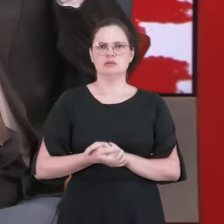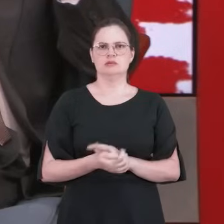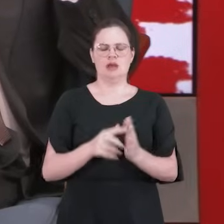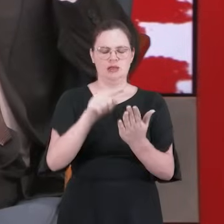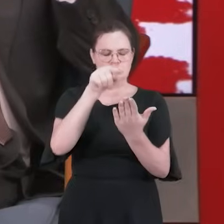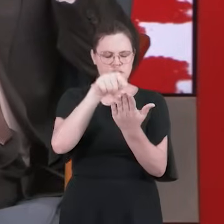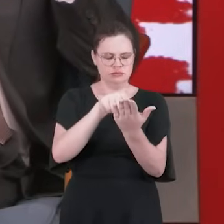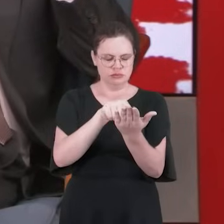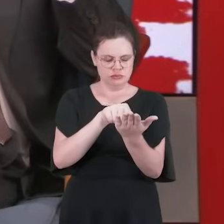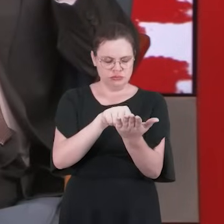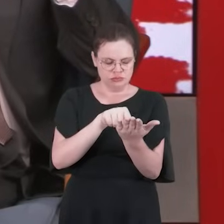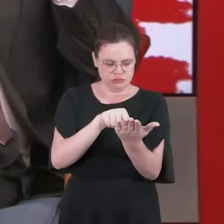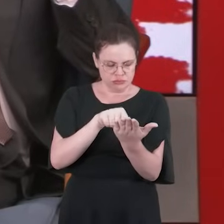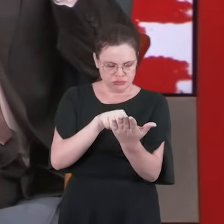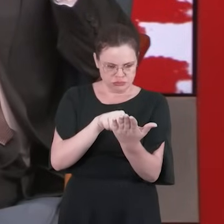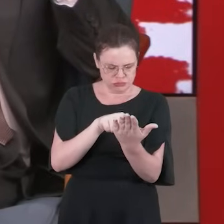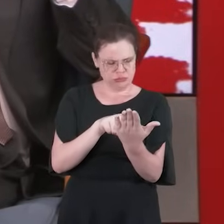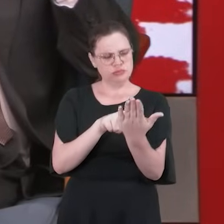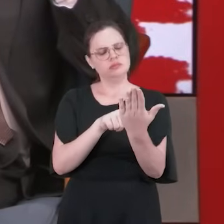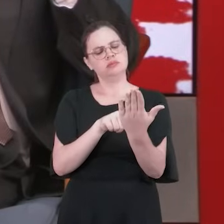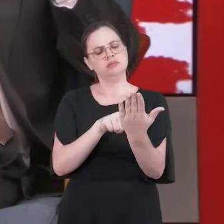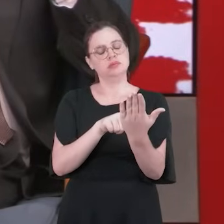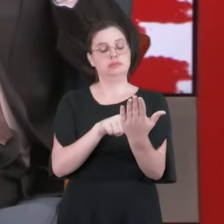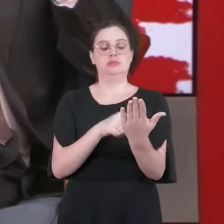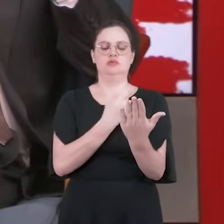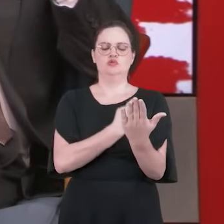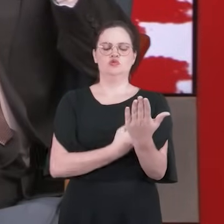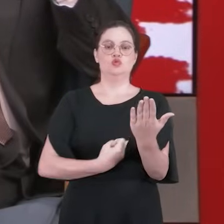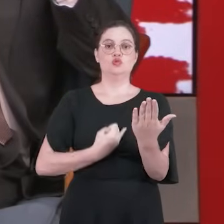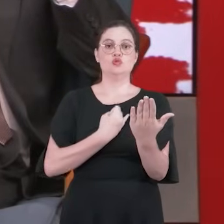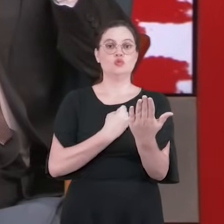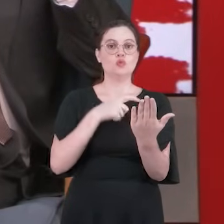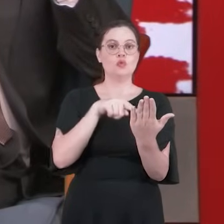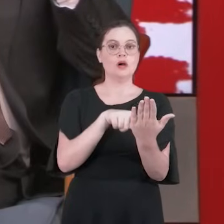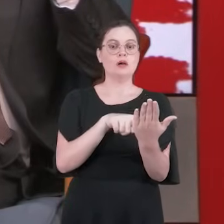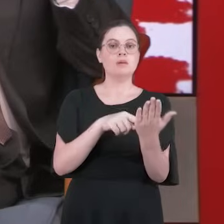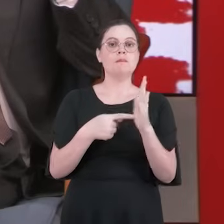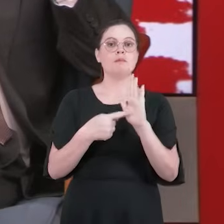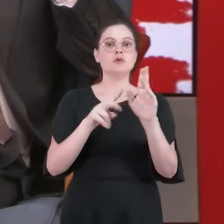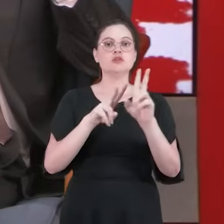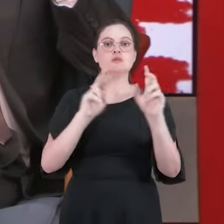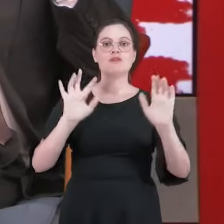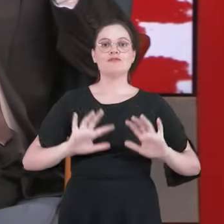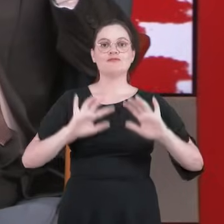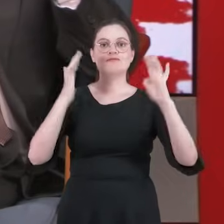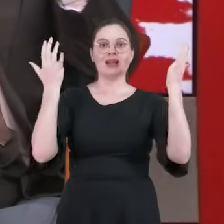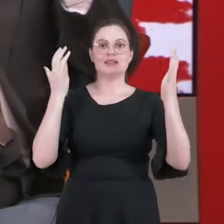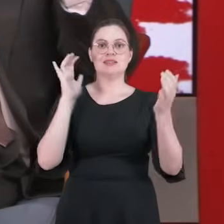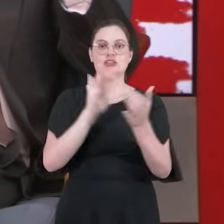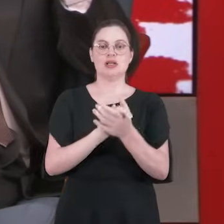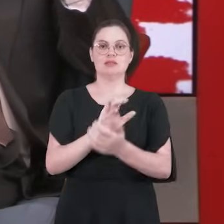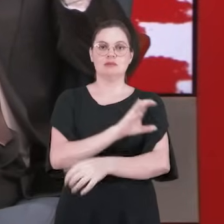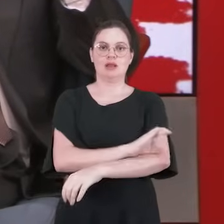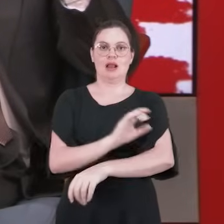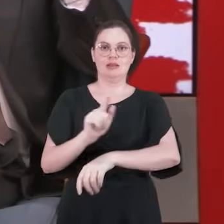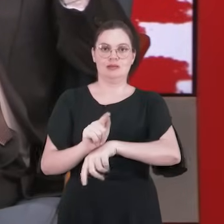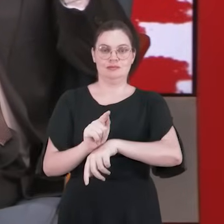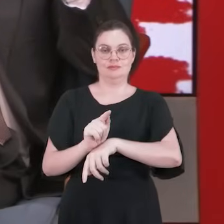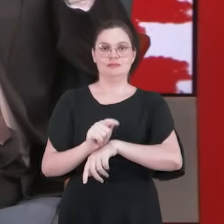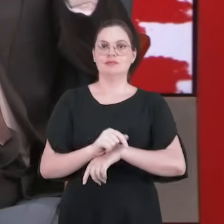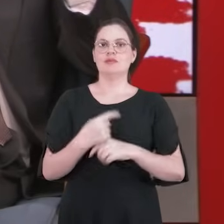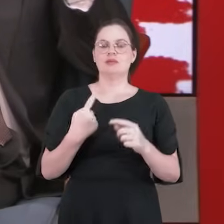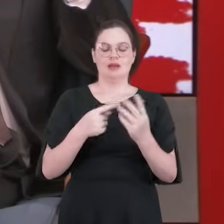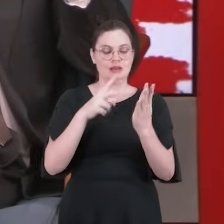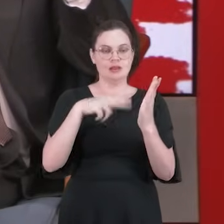daquele texto, lá no Evangelho de João, sobre as bodas de Caná da Galileia. E houve